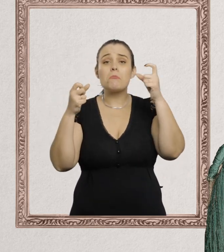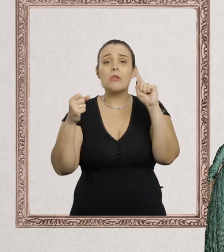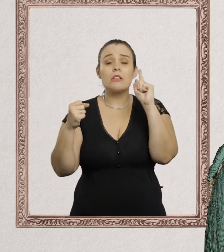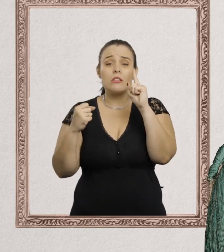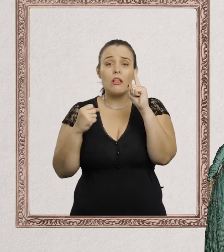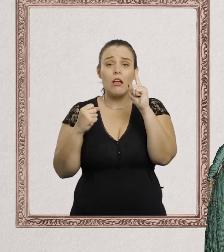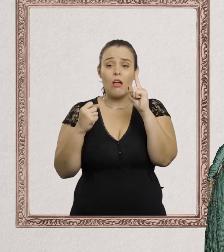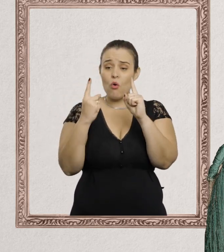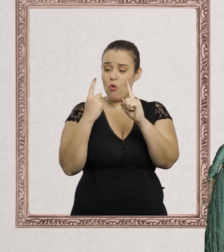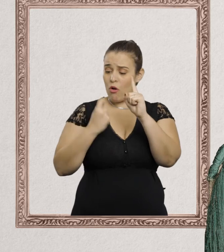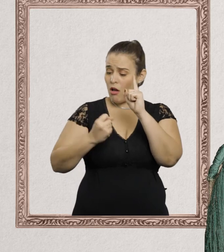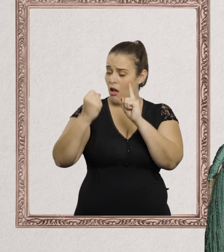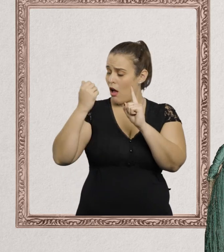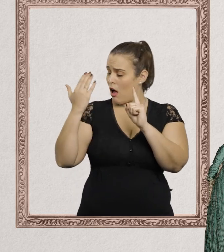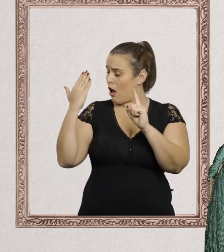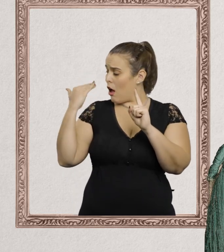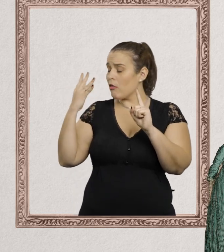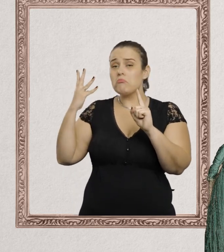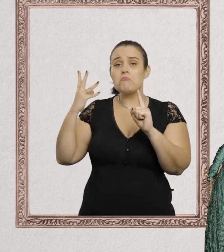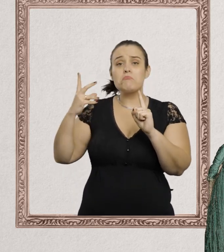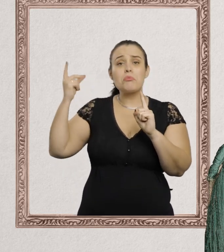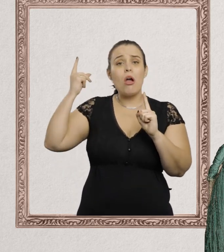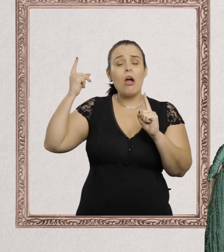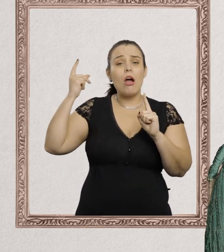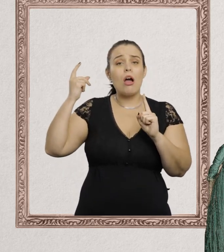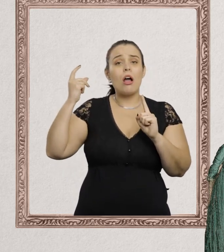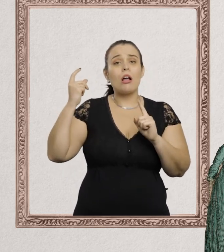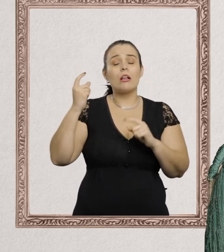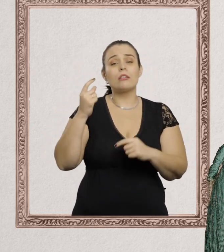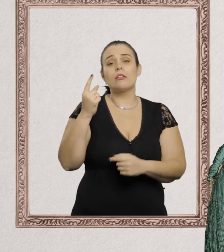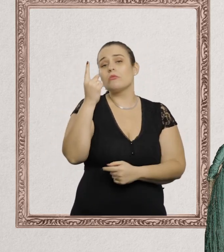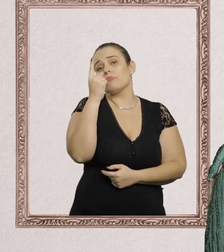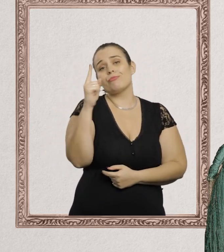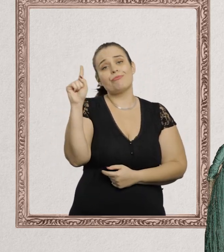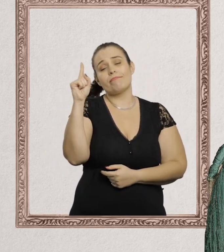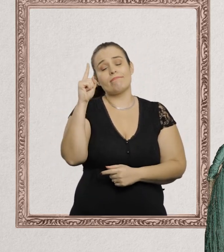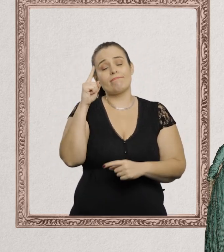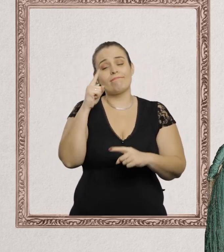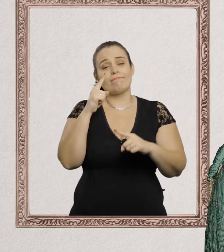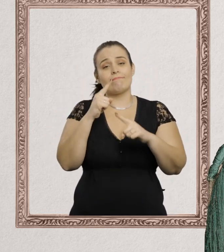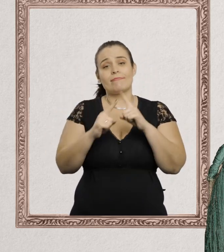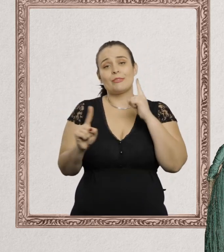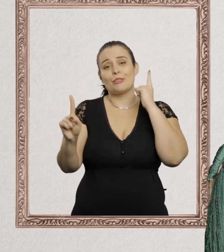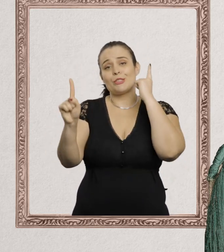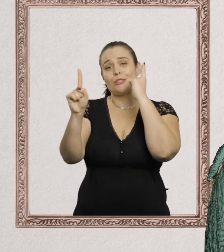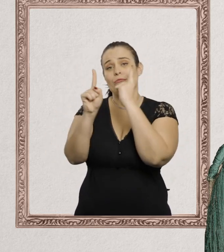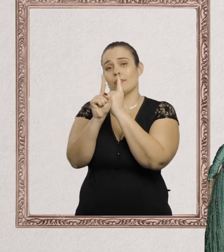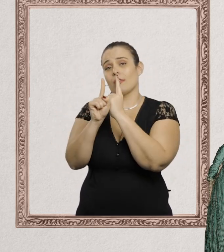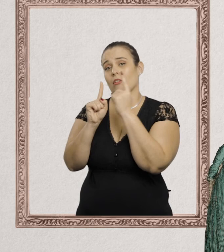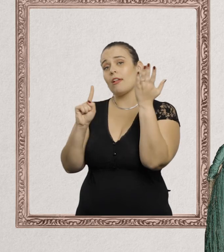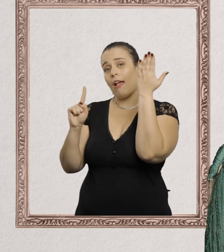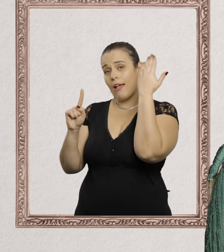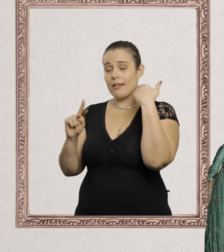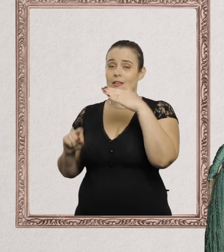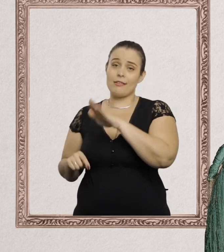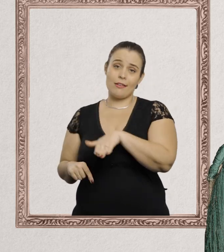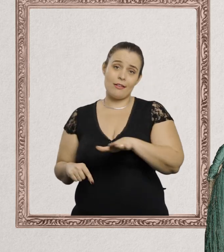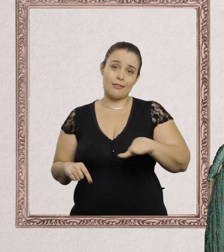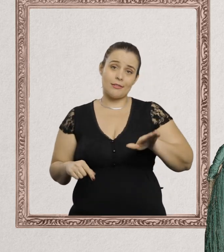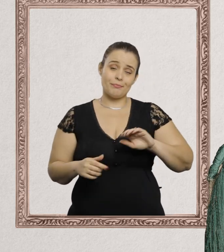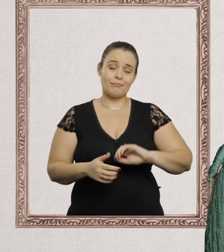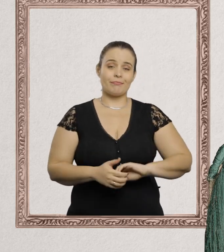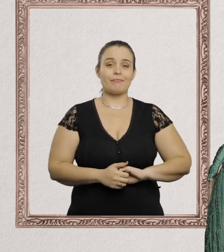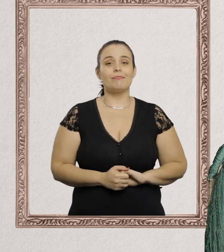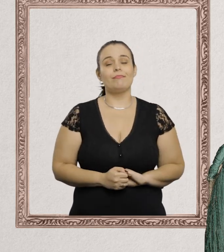nem percebeu que tinha pulado um ano. Essa foi a última vez que Wendy o viu, enquanto ainda